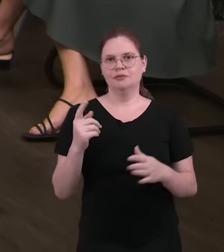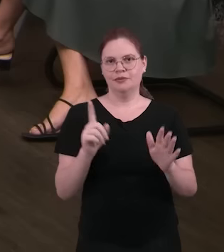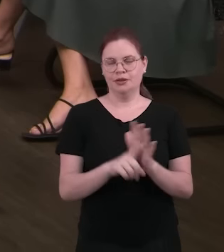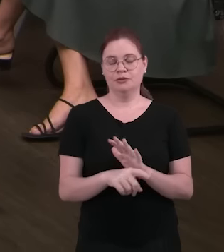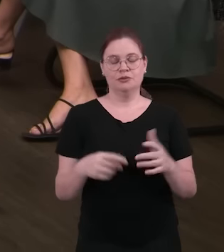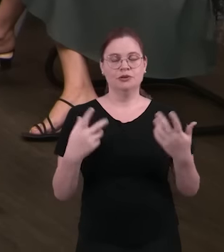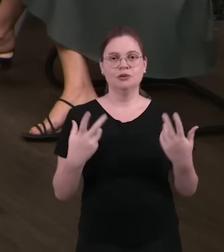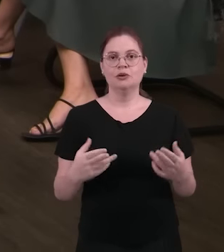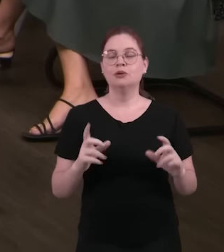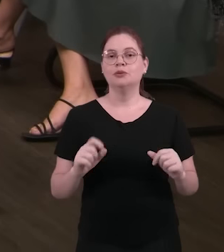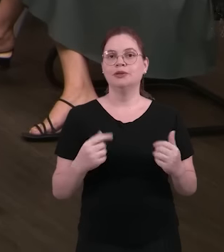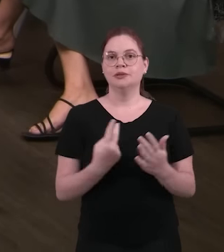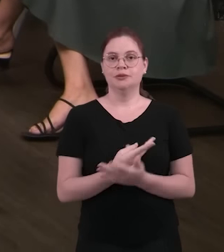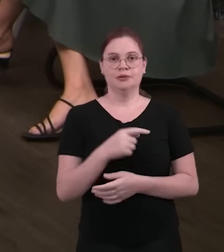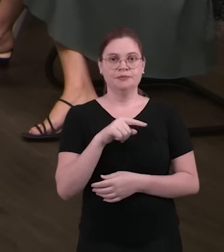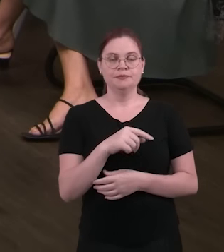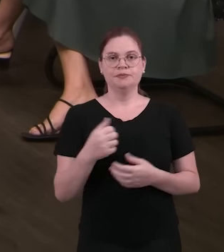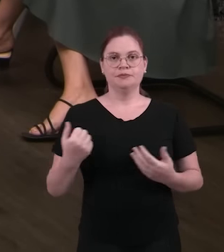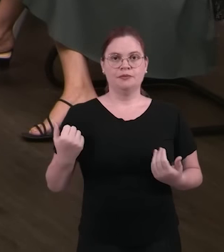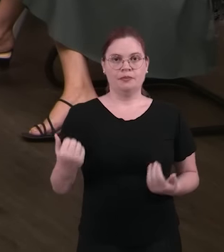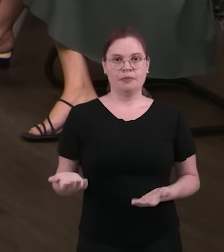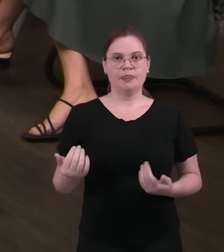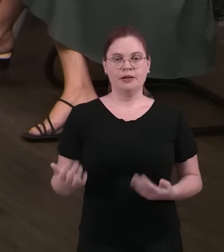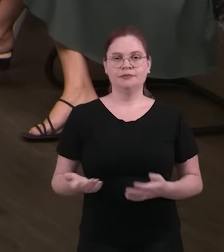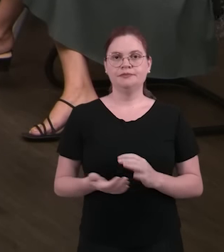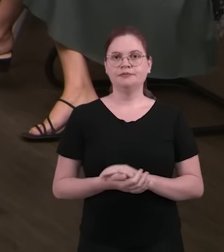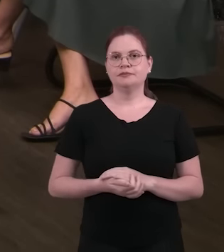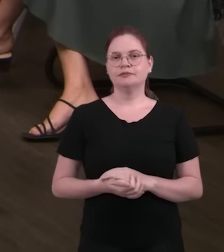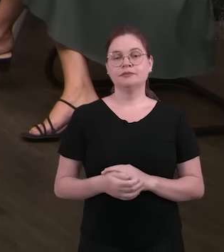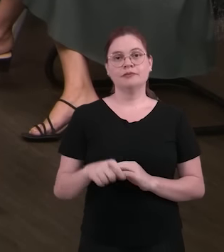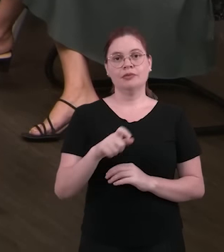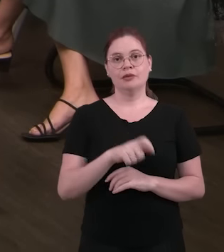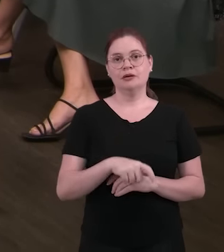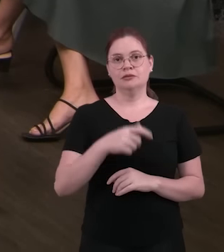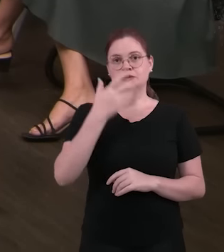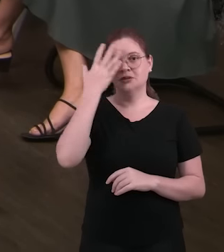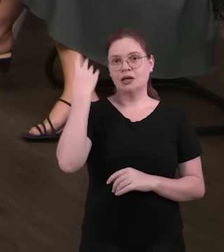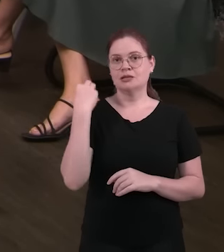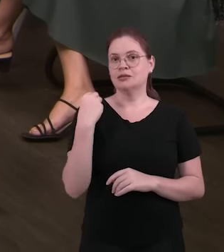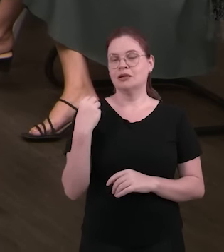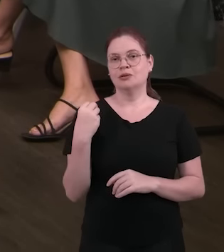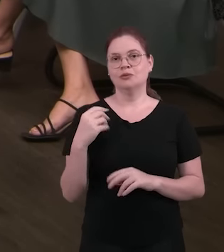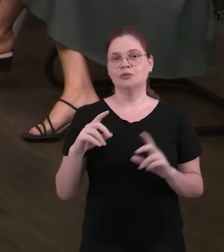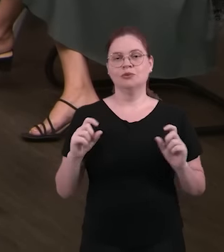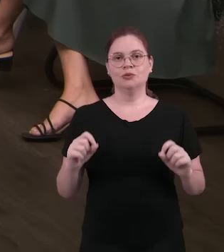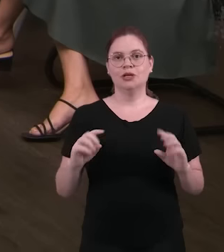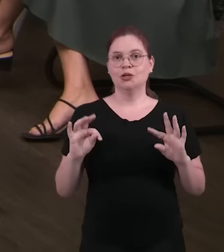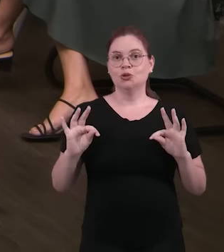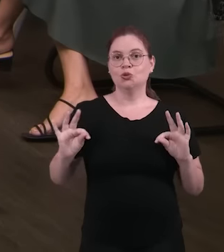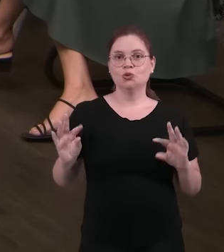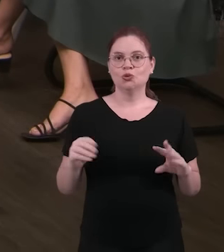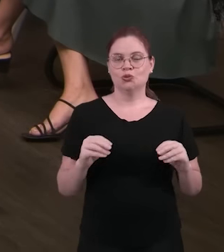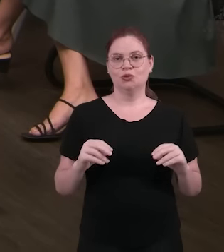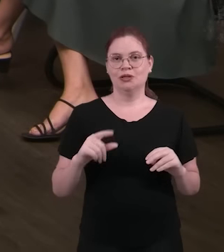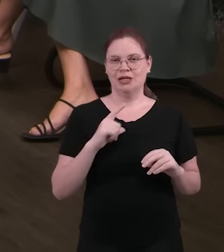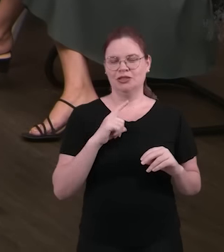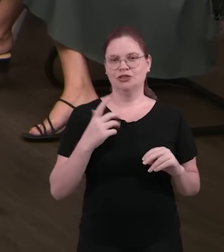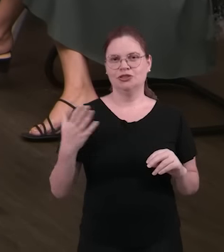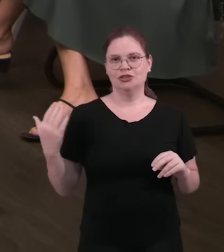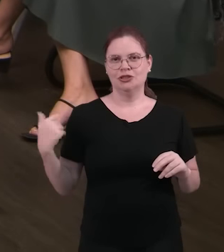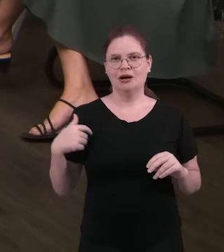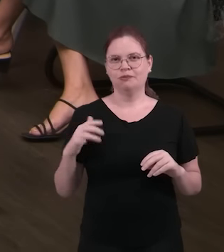o que aconteceu com esse jovem? Ele esqueceu que tudo que ele tinha, porque ele tinha muitas